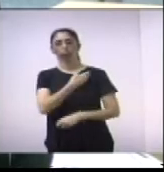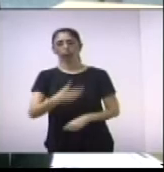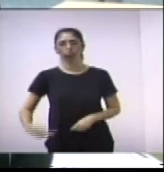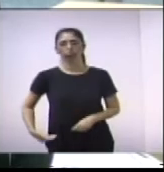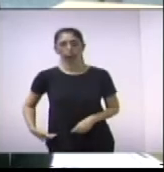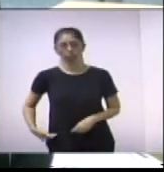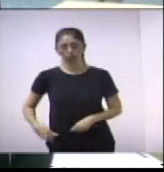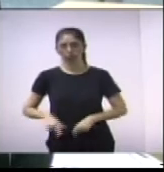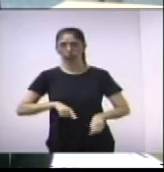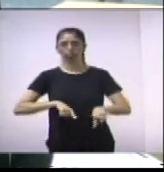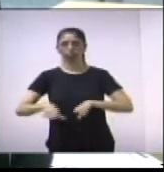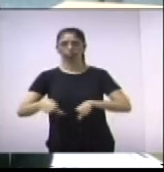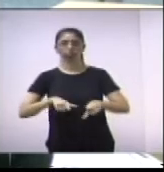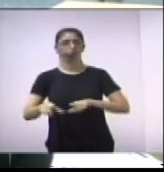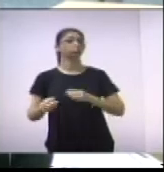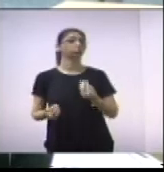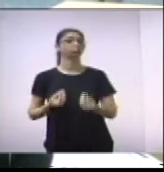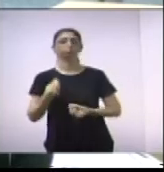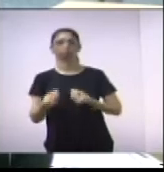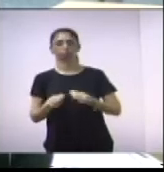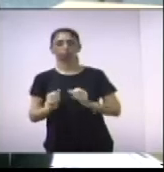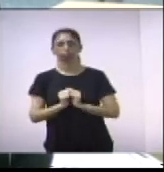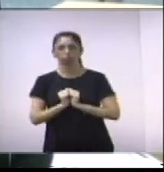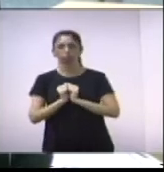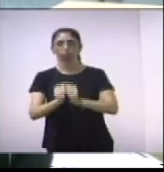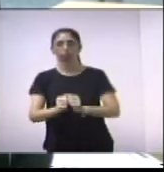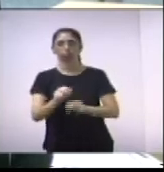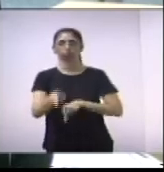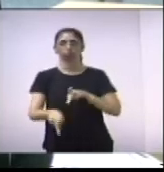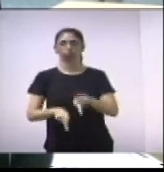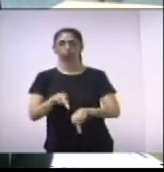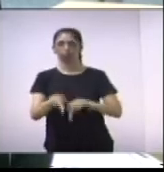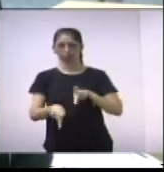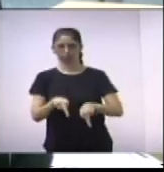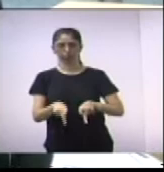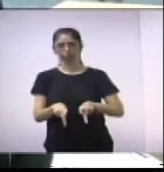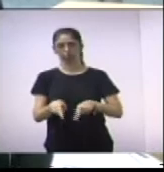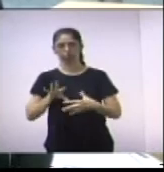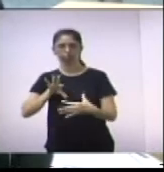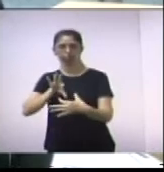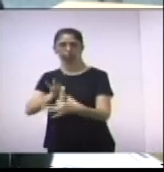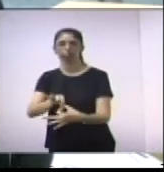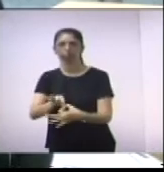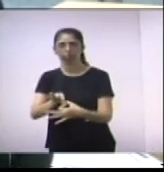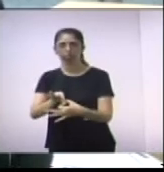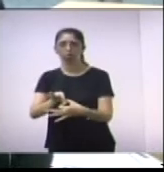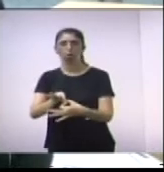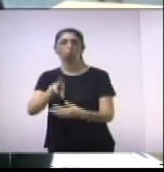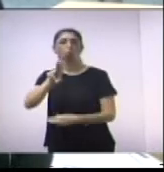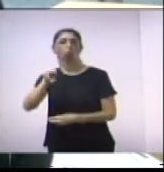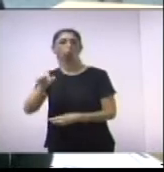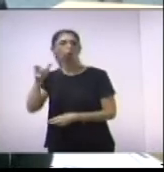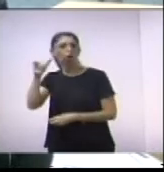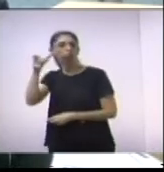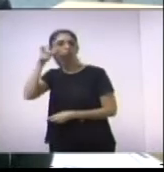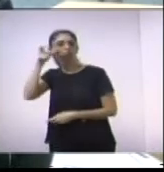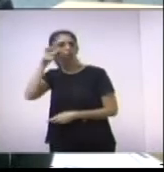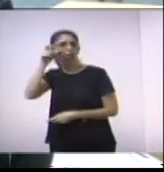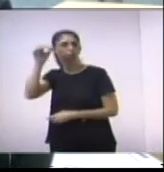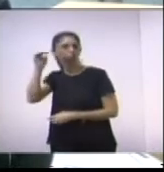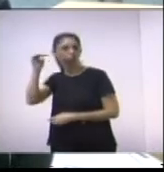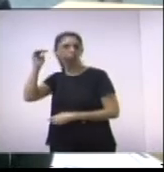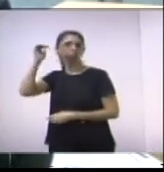tem que trabalhar em prol do município, em prol de munícipe, e não no interesse daquele que